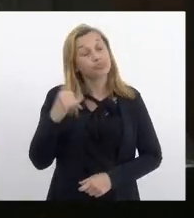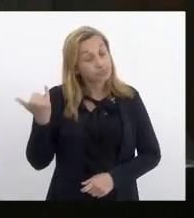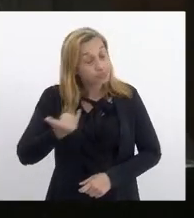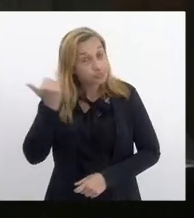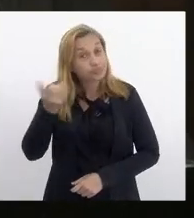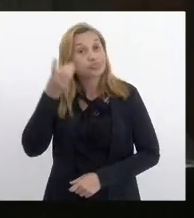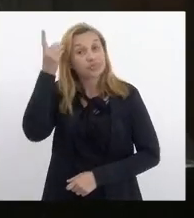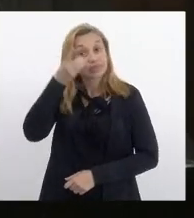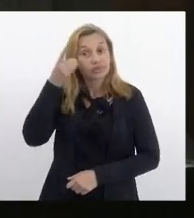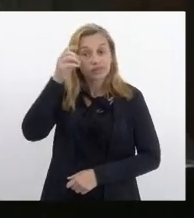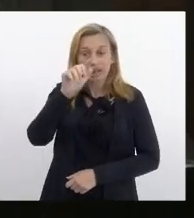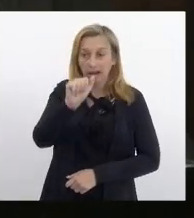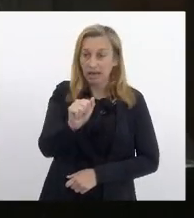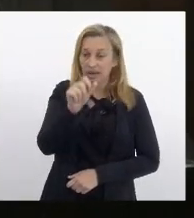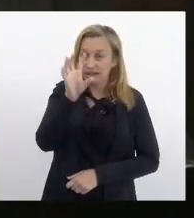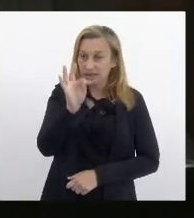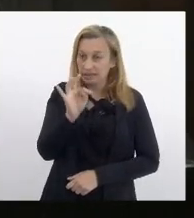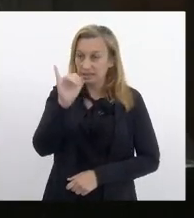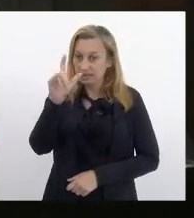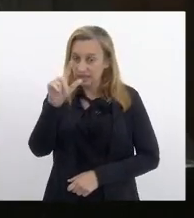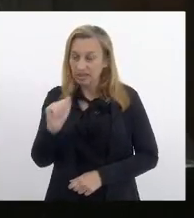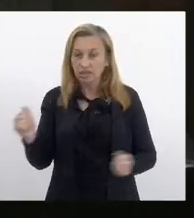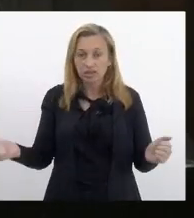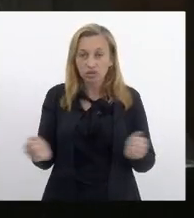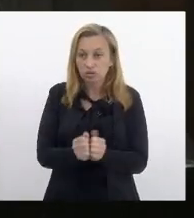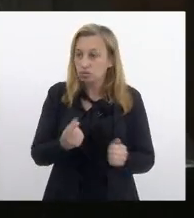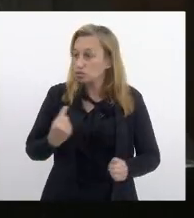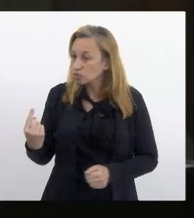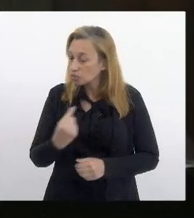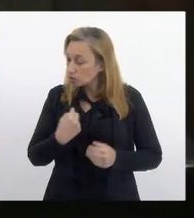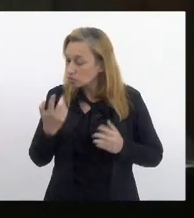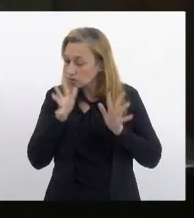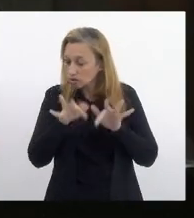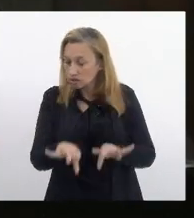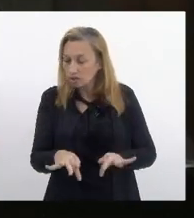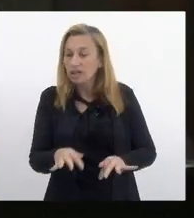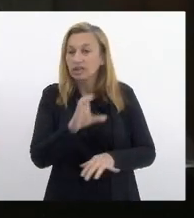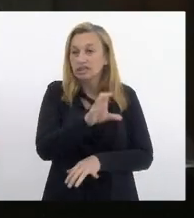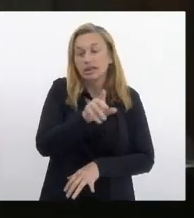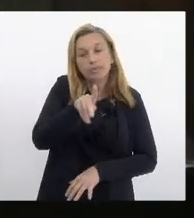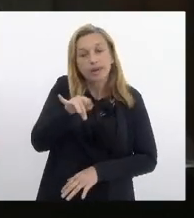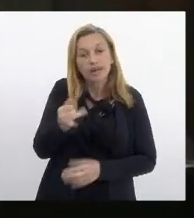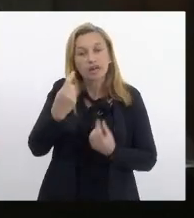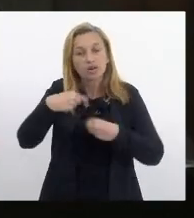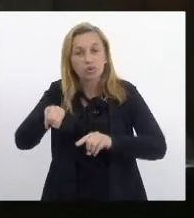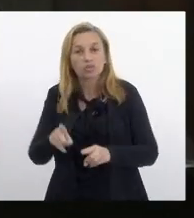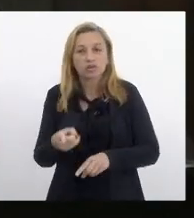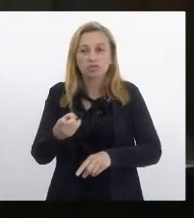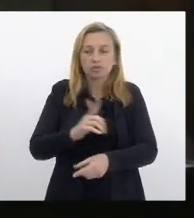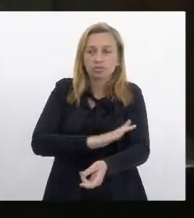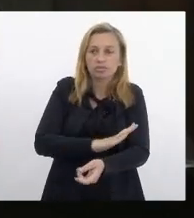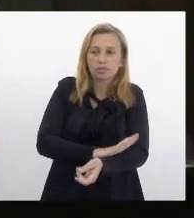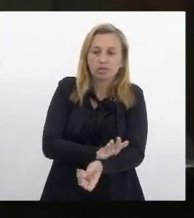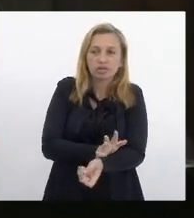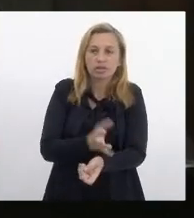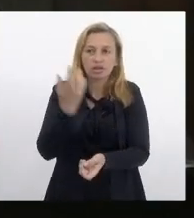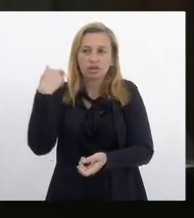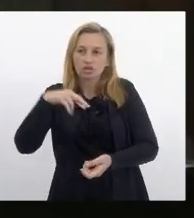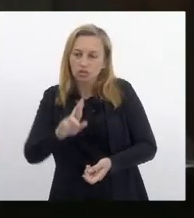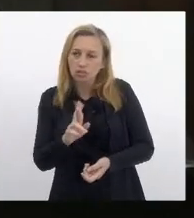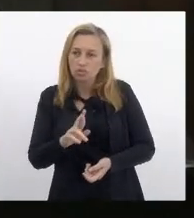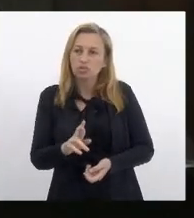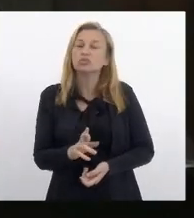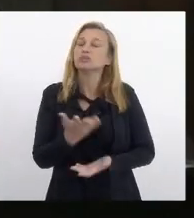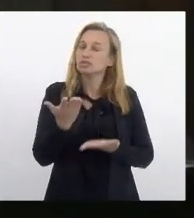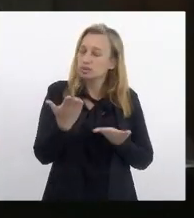que o deputado Átila Nunes esteja conosco aqui. Nós estamos quase concluindo a CPI da intolerância religiosa aqui na Assembleia,